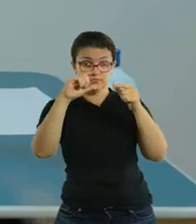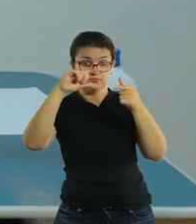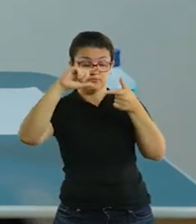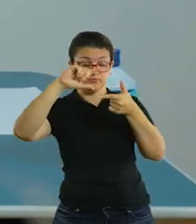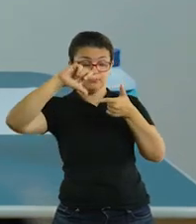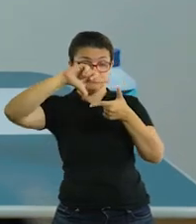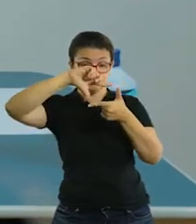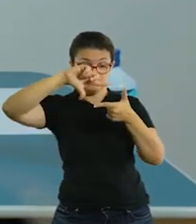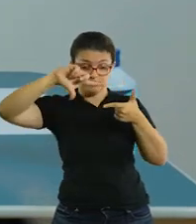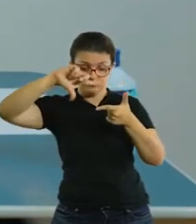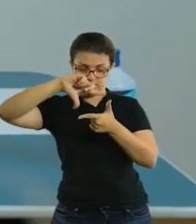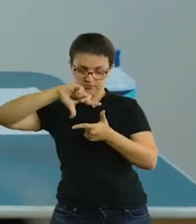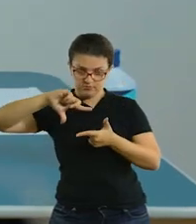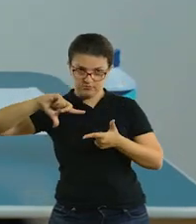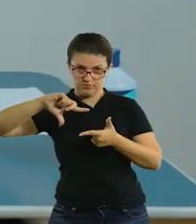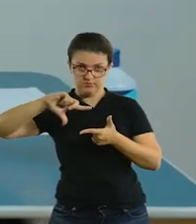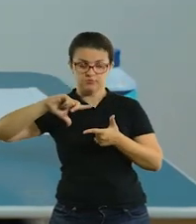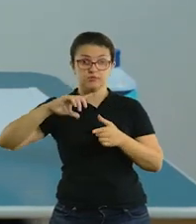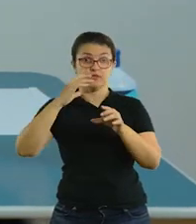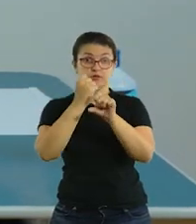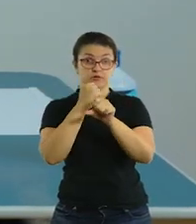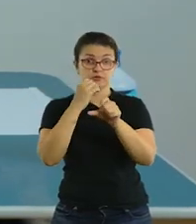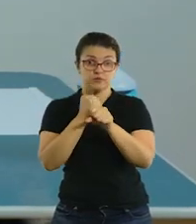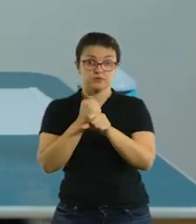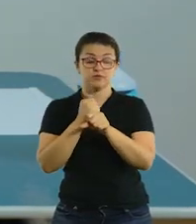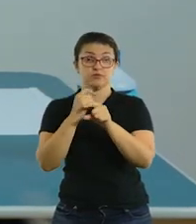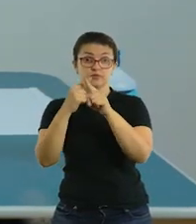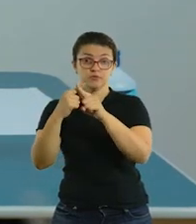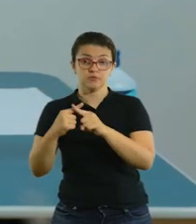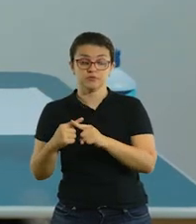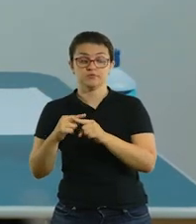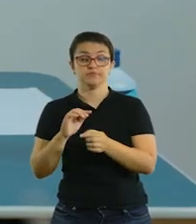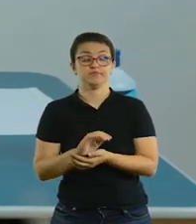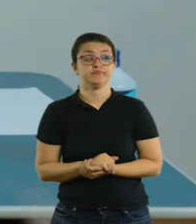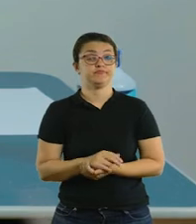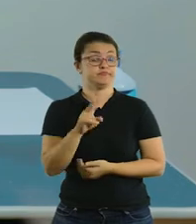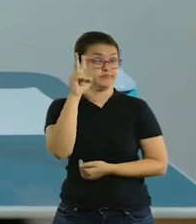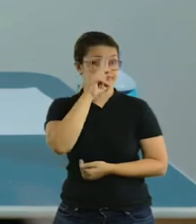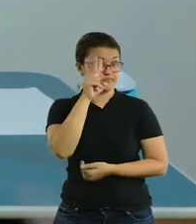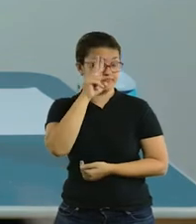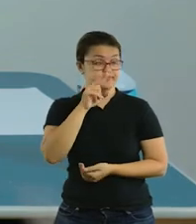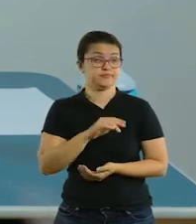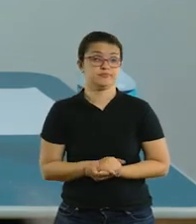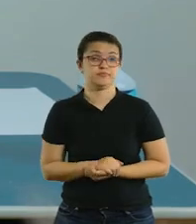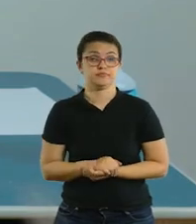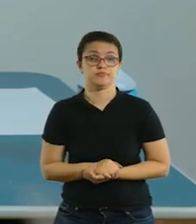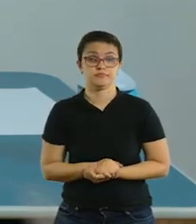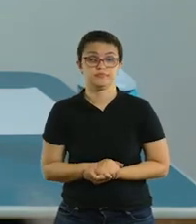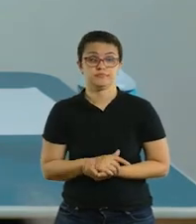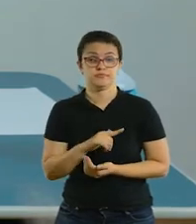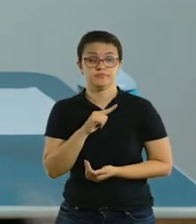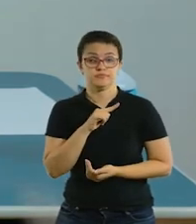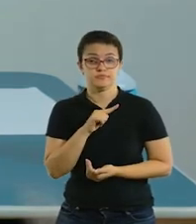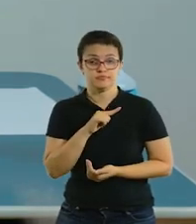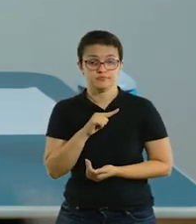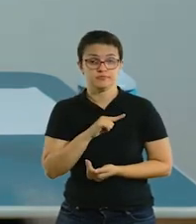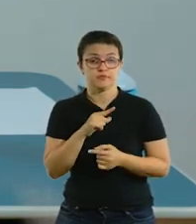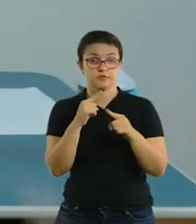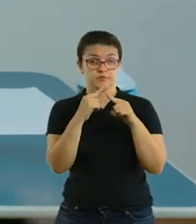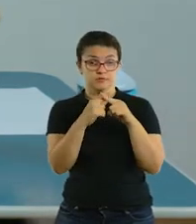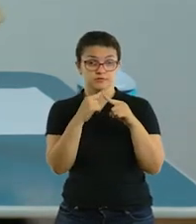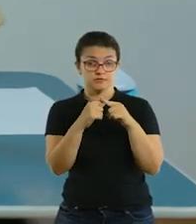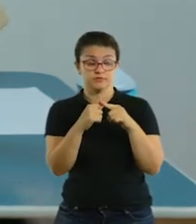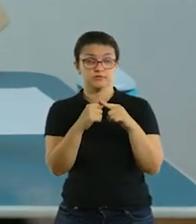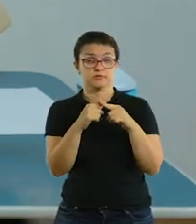com adições e multiplicações. Lembrando com vocês, então, o que, que é a multiplicação?